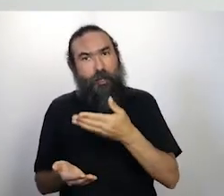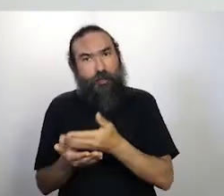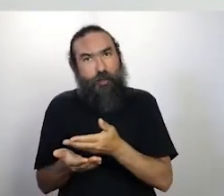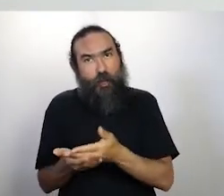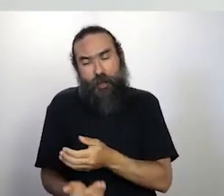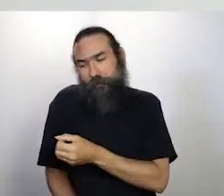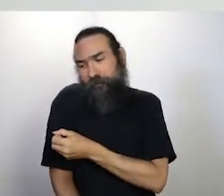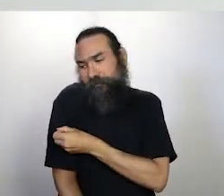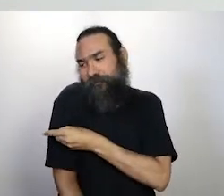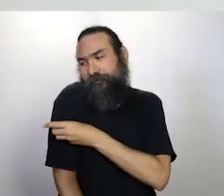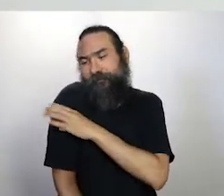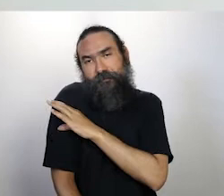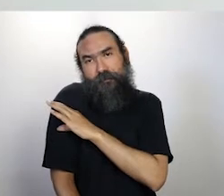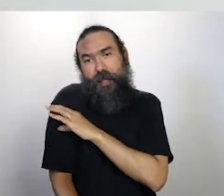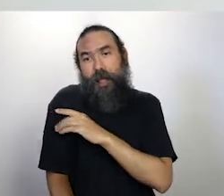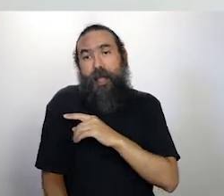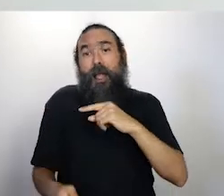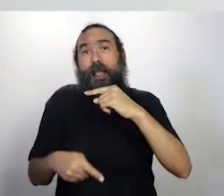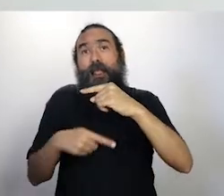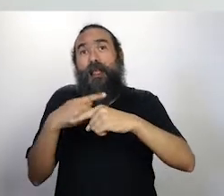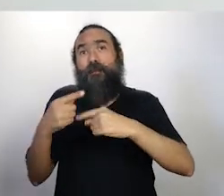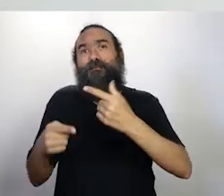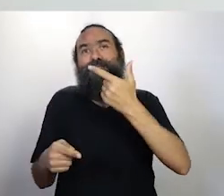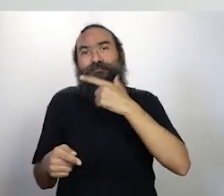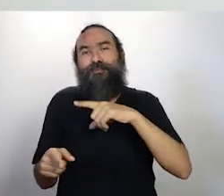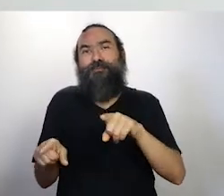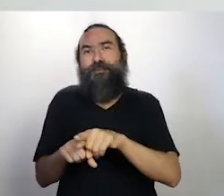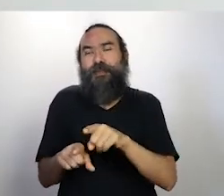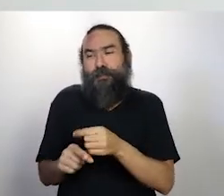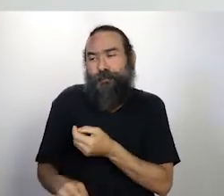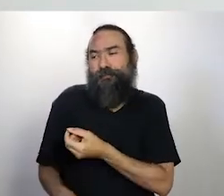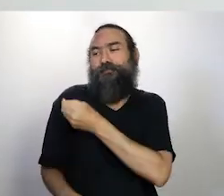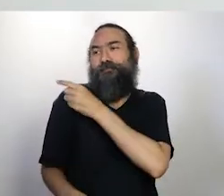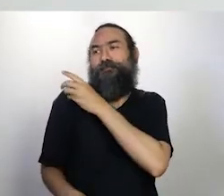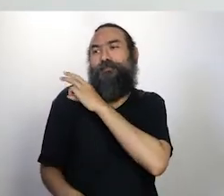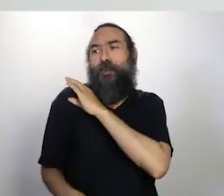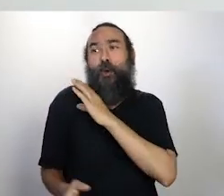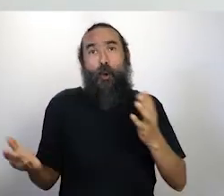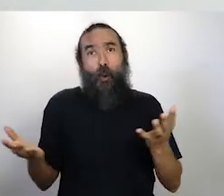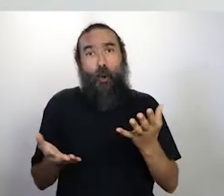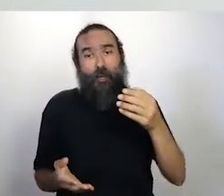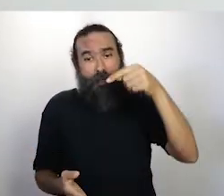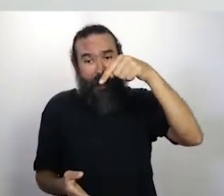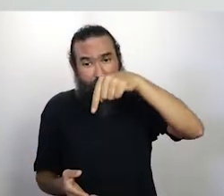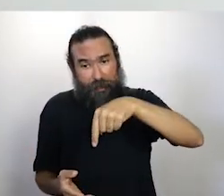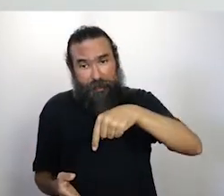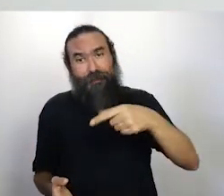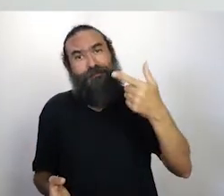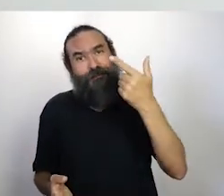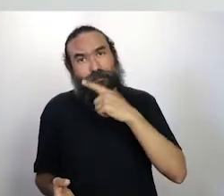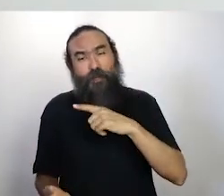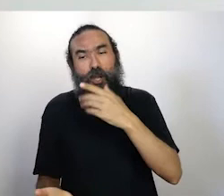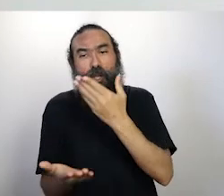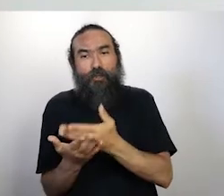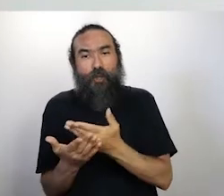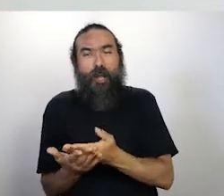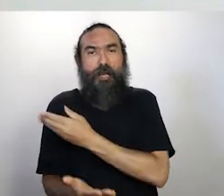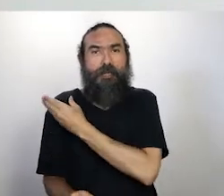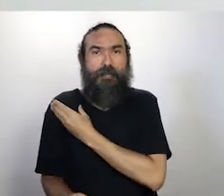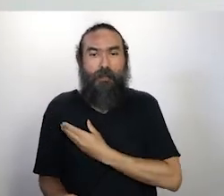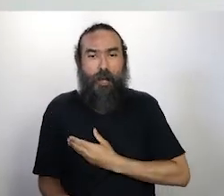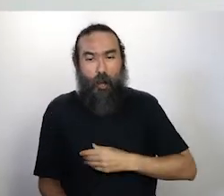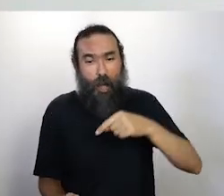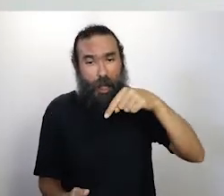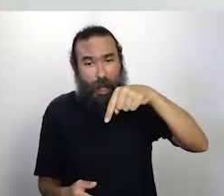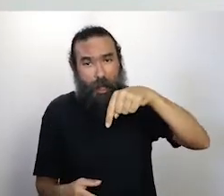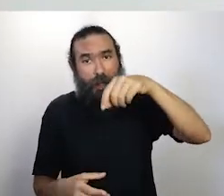posteriormente, né, o ensino médio. Nós temos hoje uma escola estadual aqui dentro da aldeia.